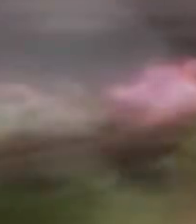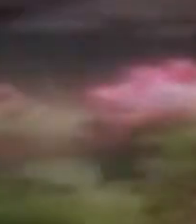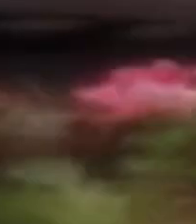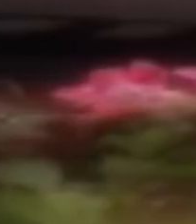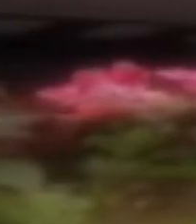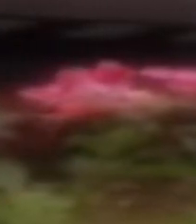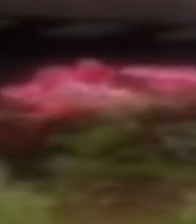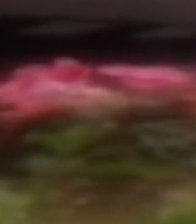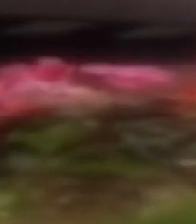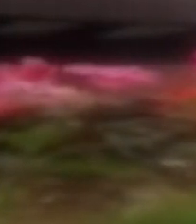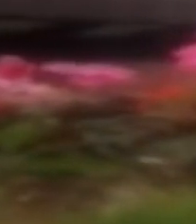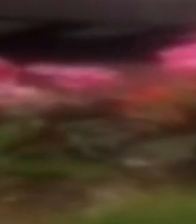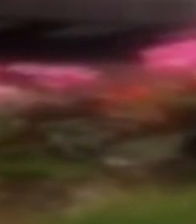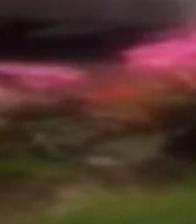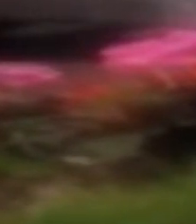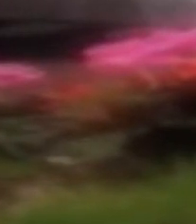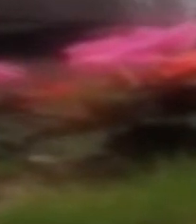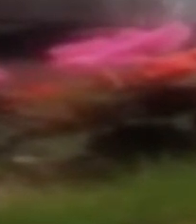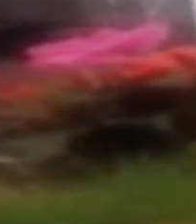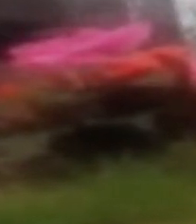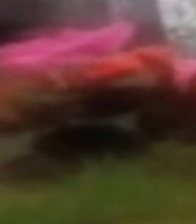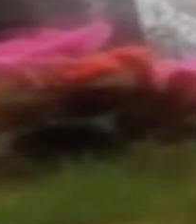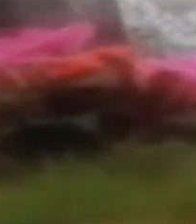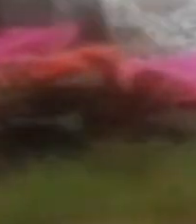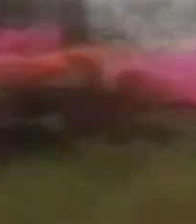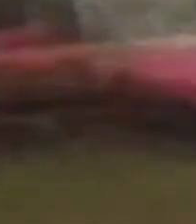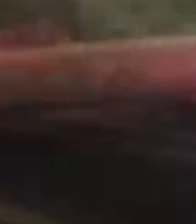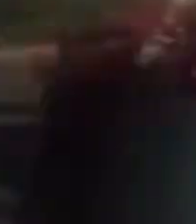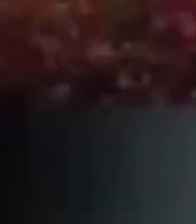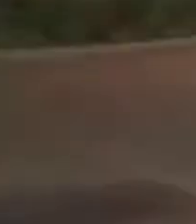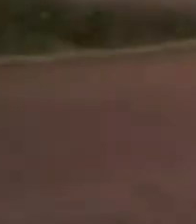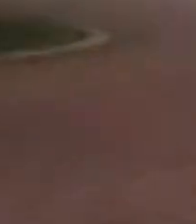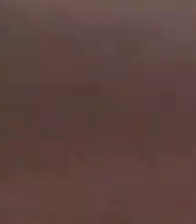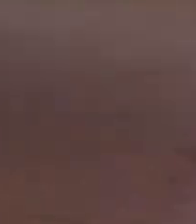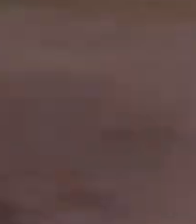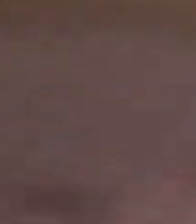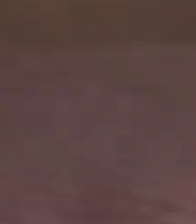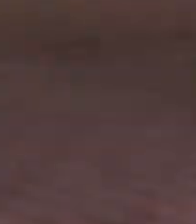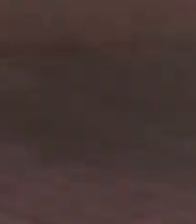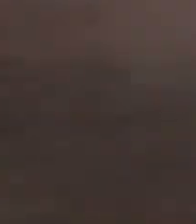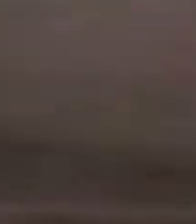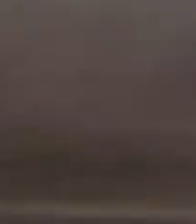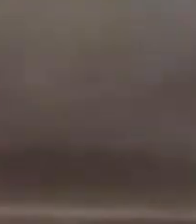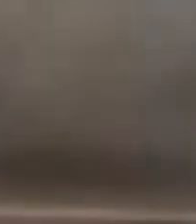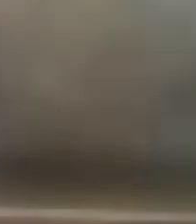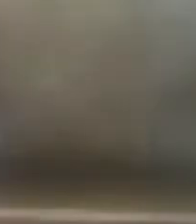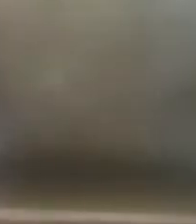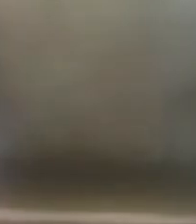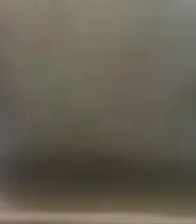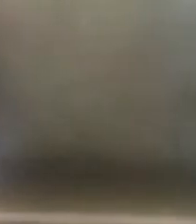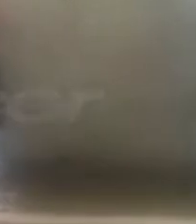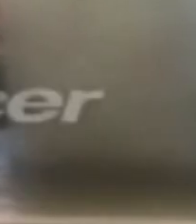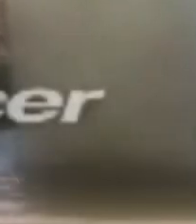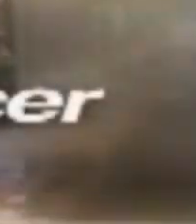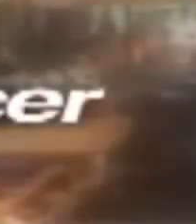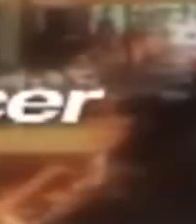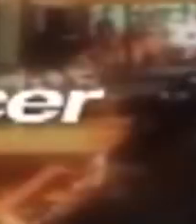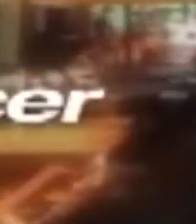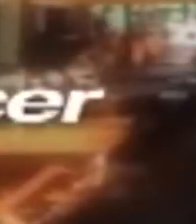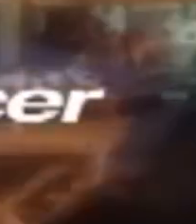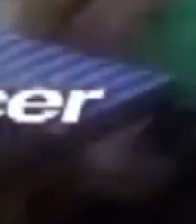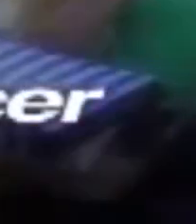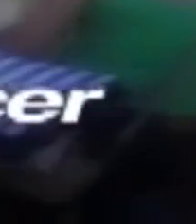vendedor de porta a porta de livros, ele acabou cursando mais tarde a Faculdade de Direito e depois, profissional reconhecido que era, foi fazer a Faculdade de História. E aí a gente foi descobrir